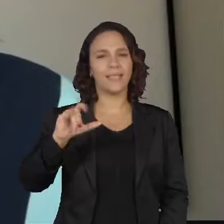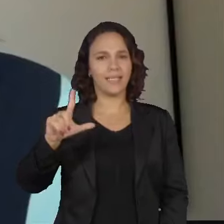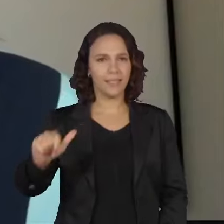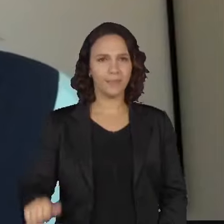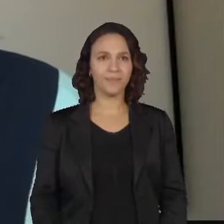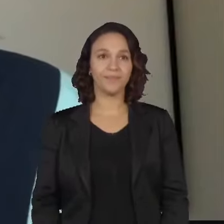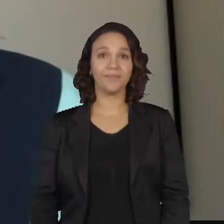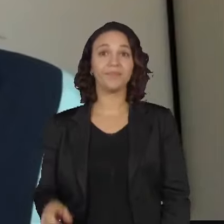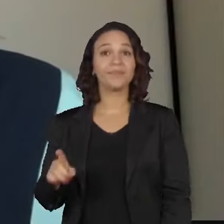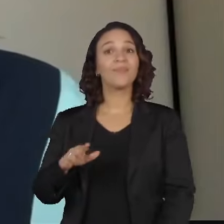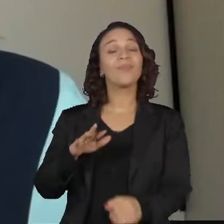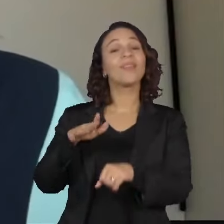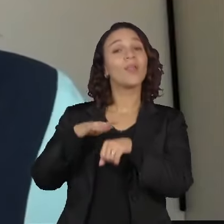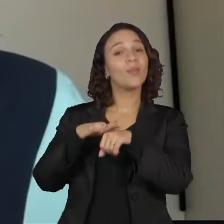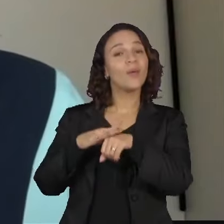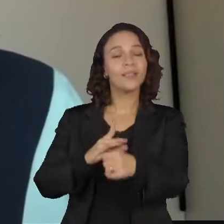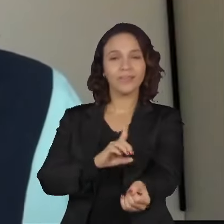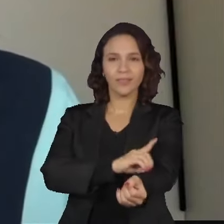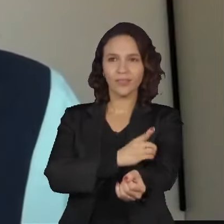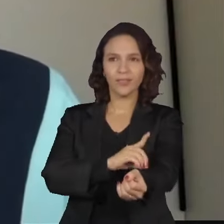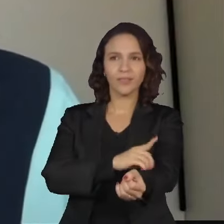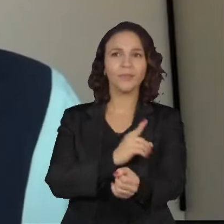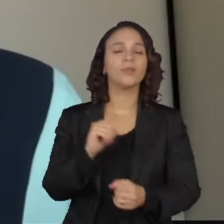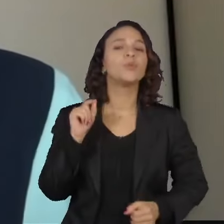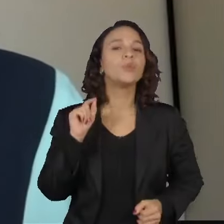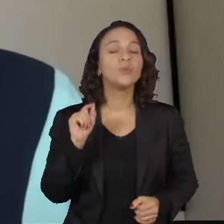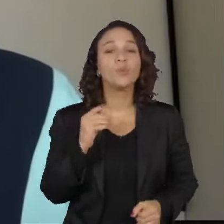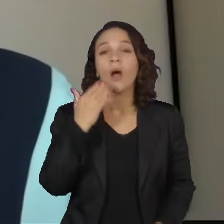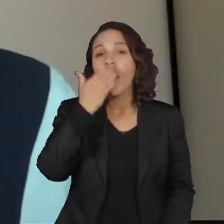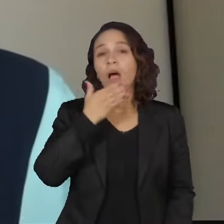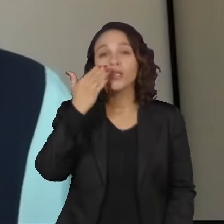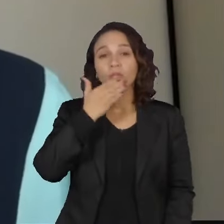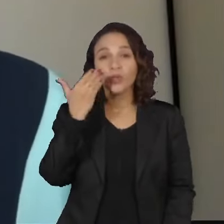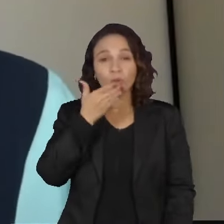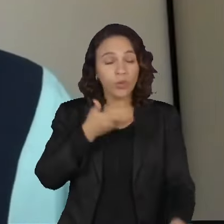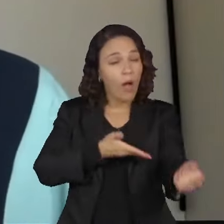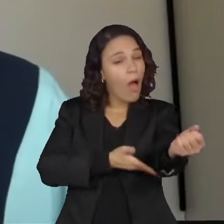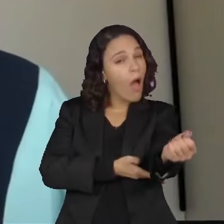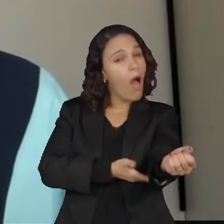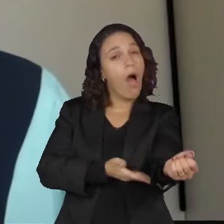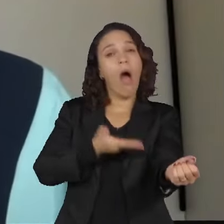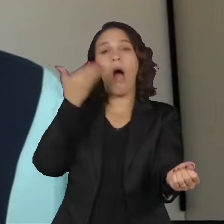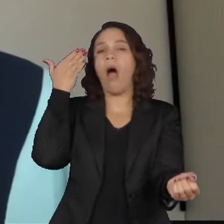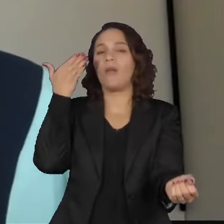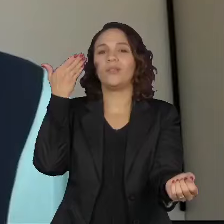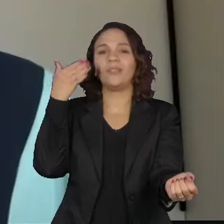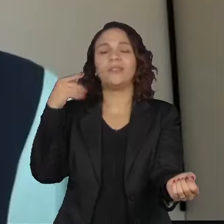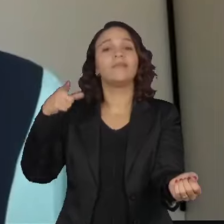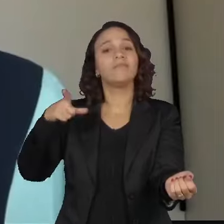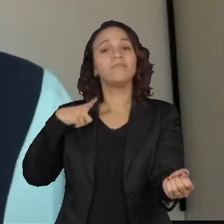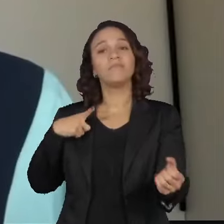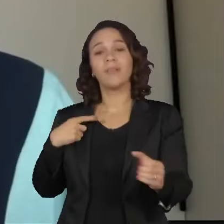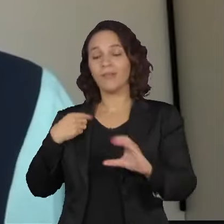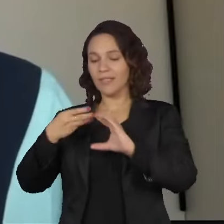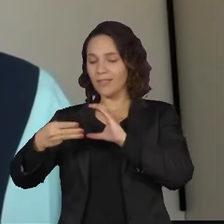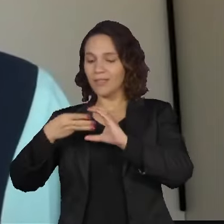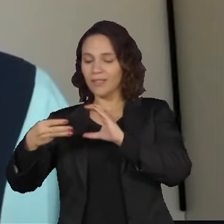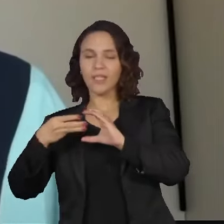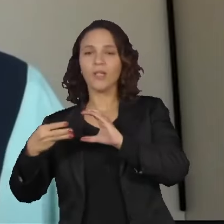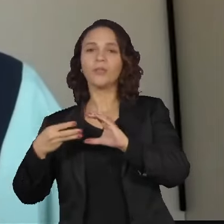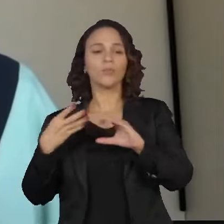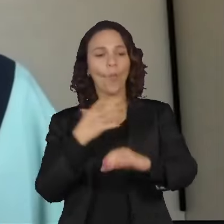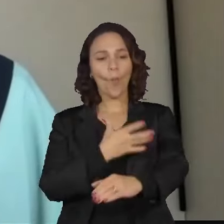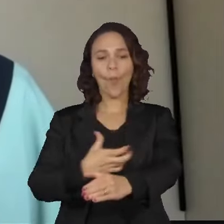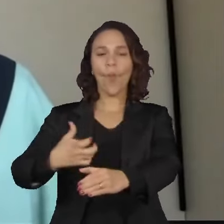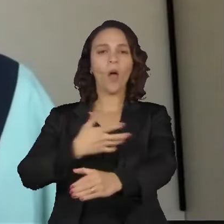Diabetes, na verdade, é o fato de você ter uma glicose alta no sangue que não consegue ser usada pelas células de maneira adequada. A glicose